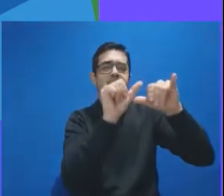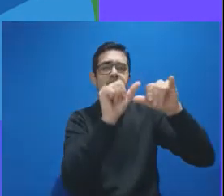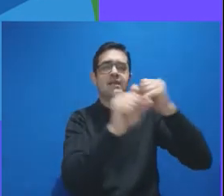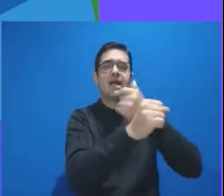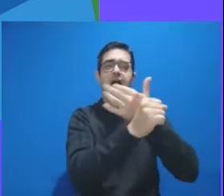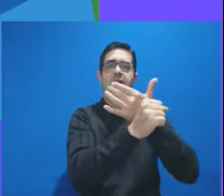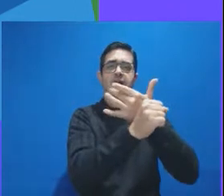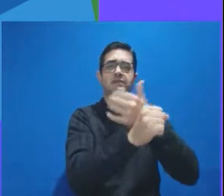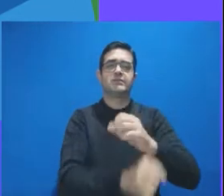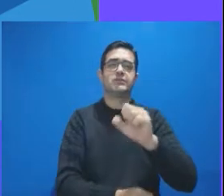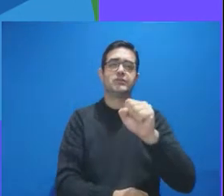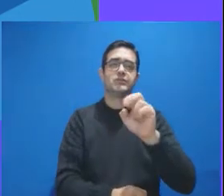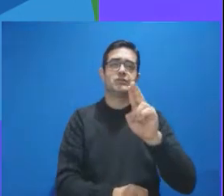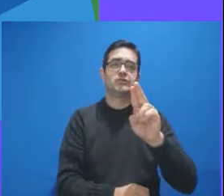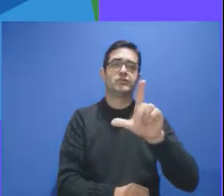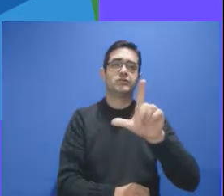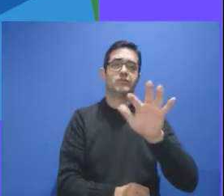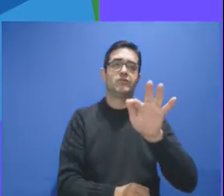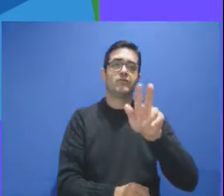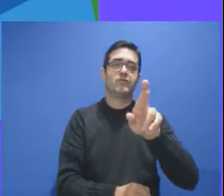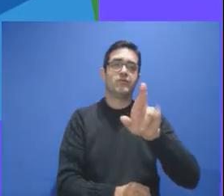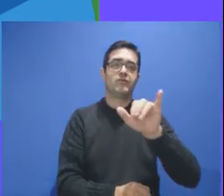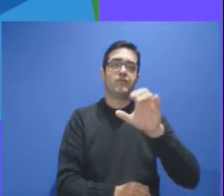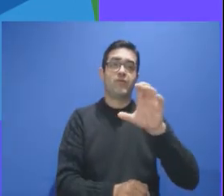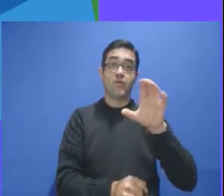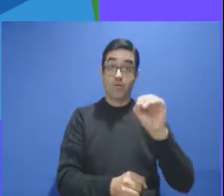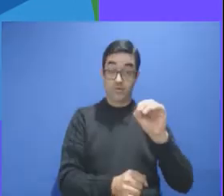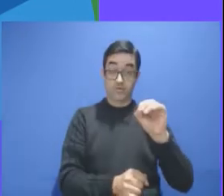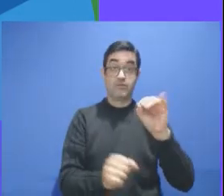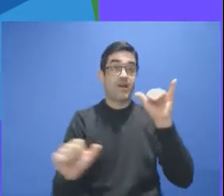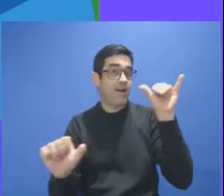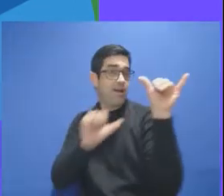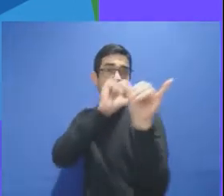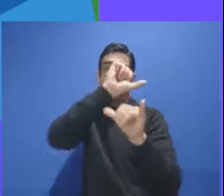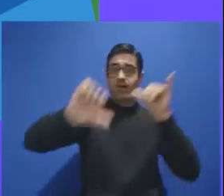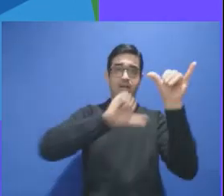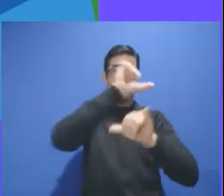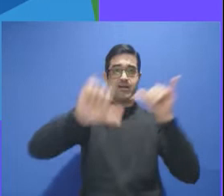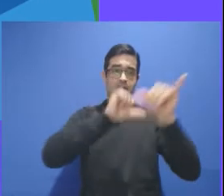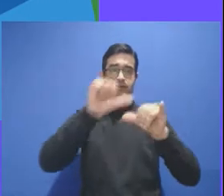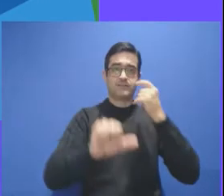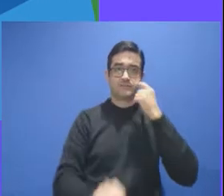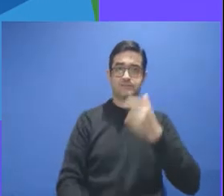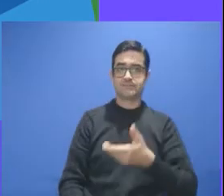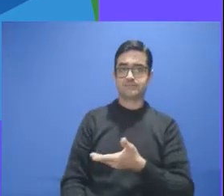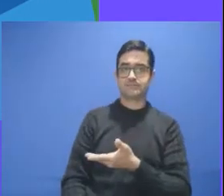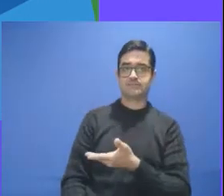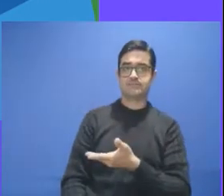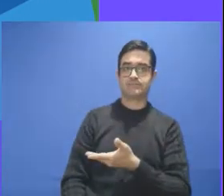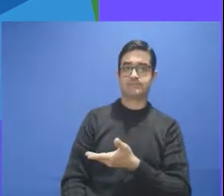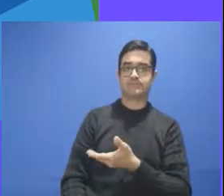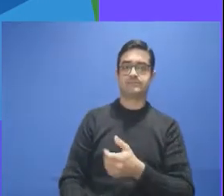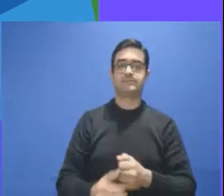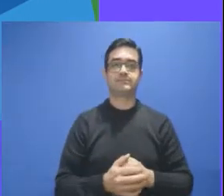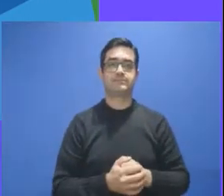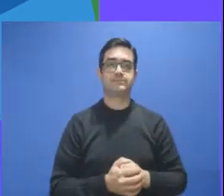dióxido de enxofre reage com meia molécula de oxigênio para produzir o trióxido de enxofre, e o trióxido de enxofre reage com a molécula de água